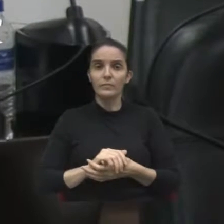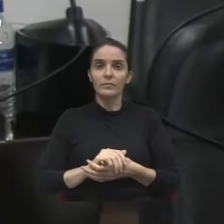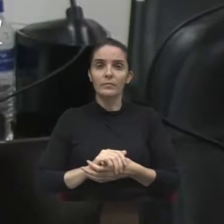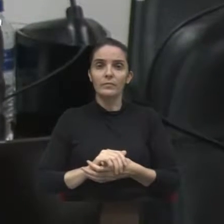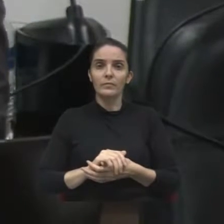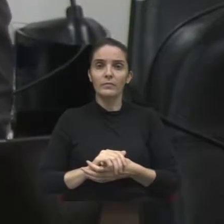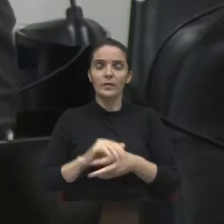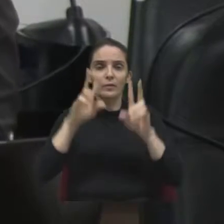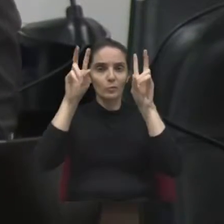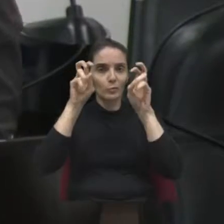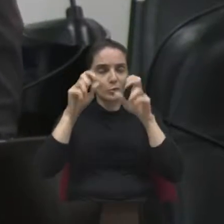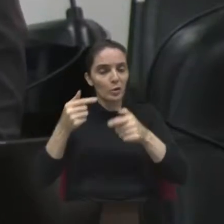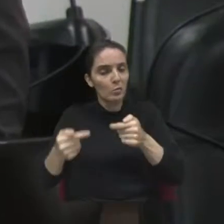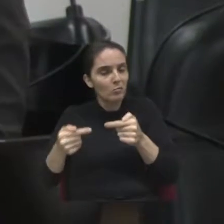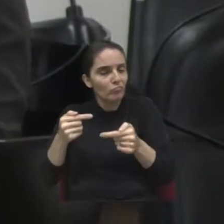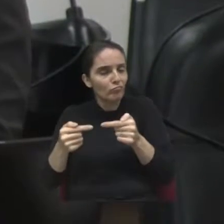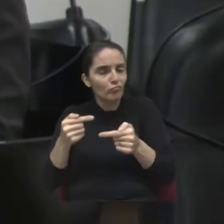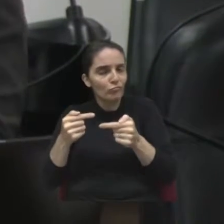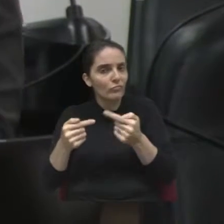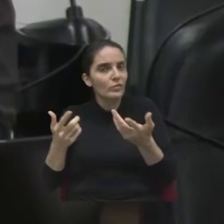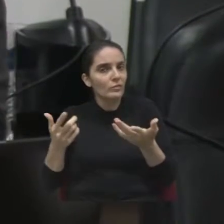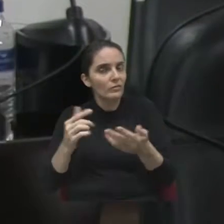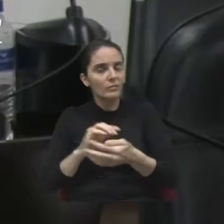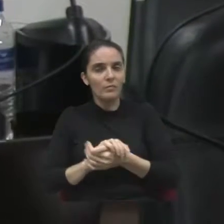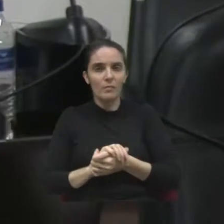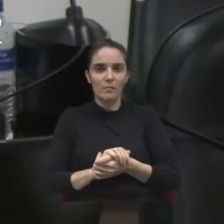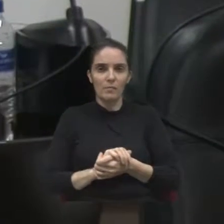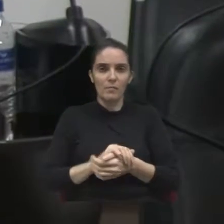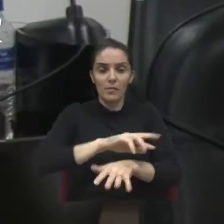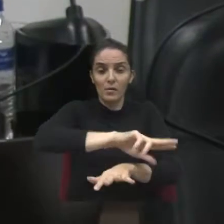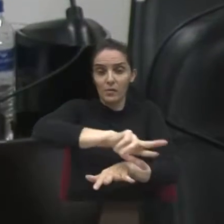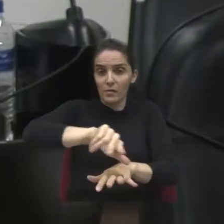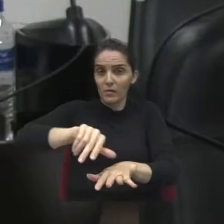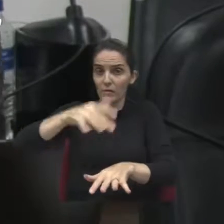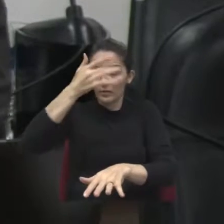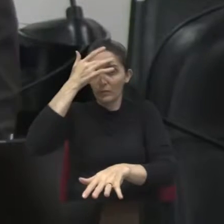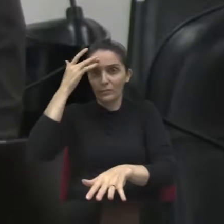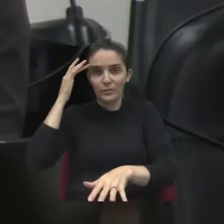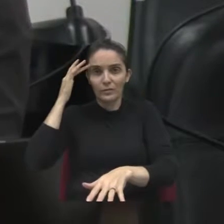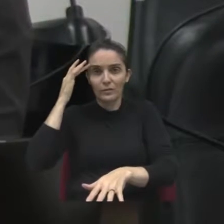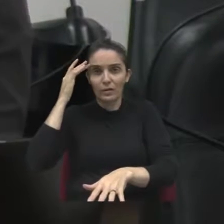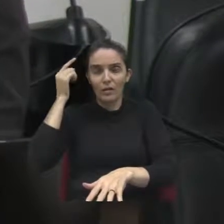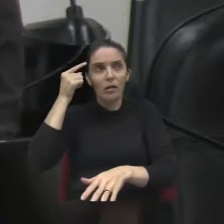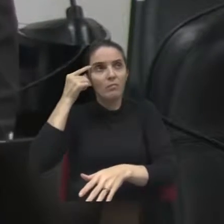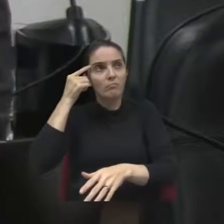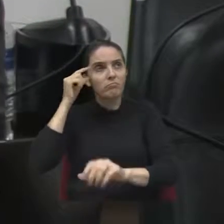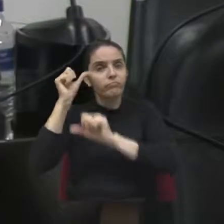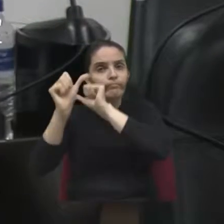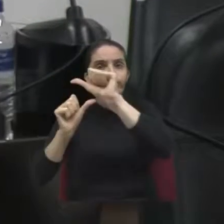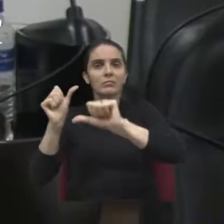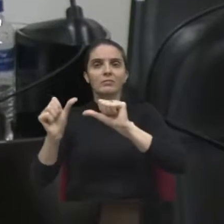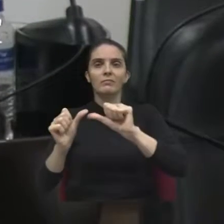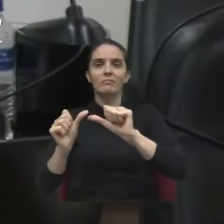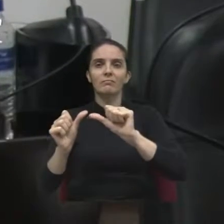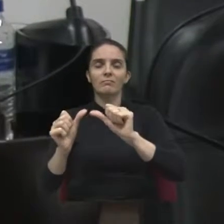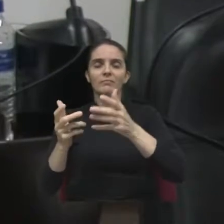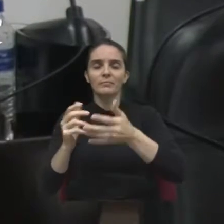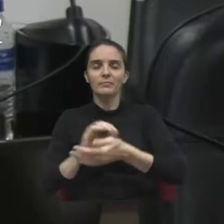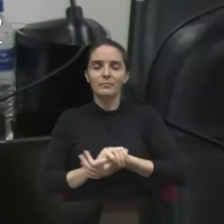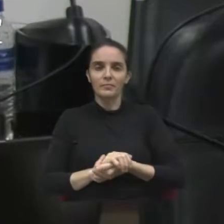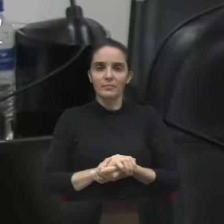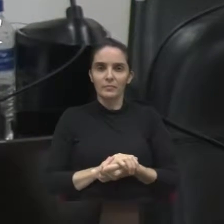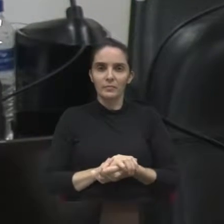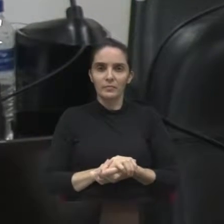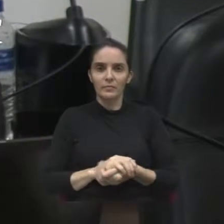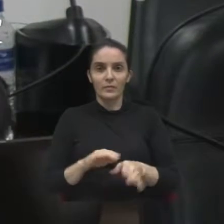discutido. Fez com que muitas pessoas mudassem os seus hábitos. Inclusive, né, os comerciantes de